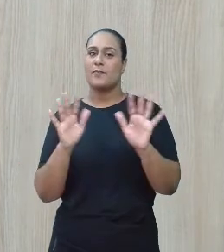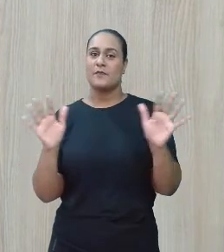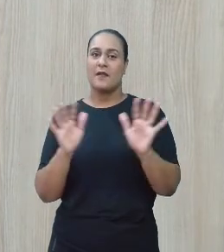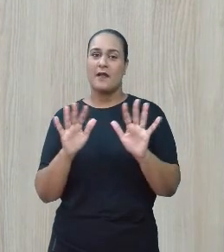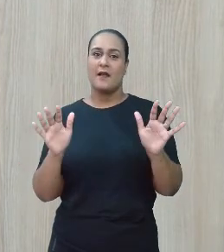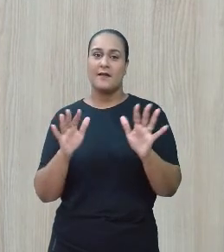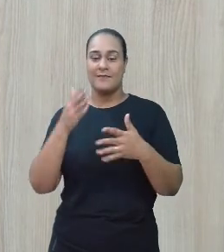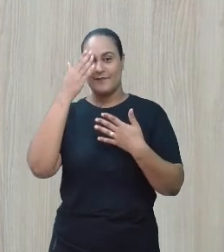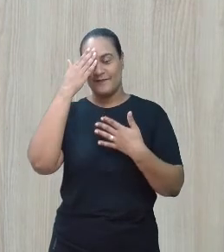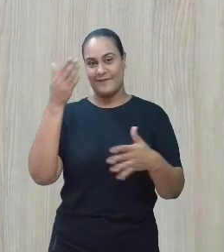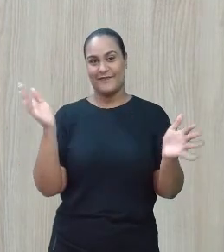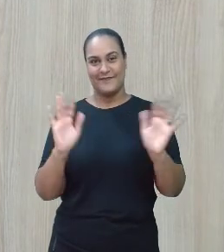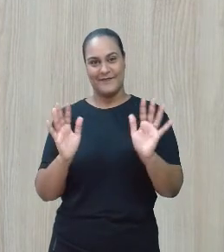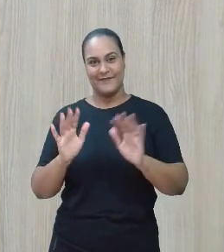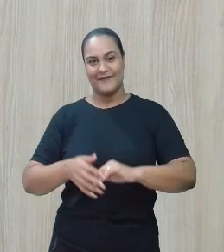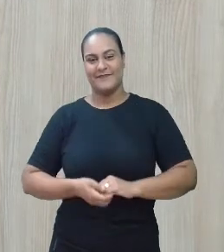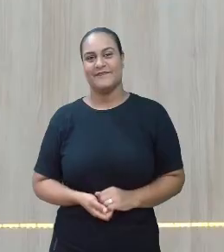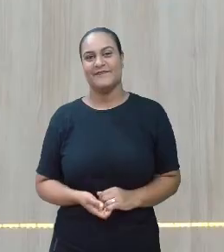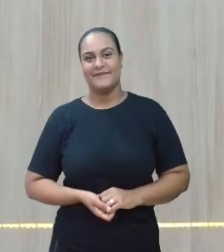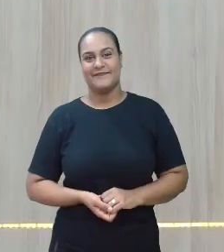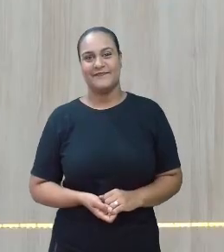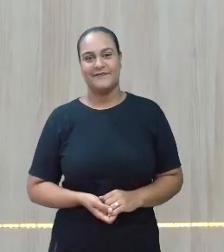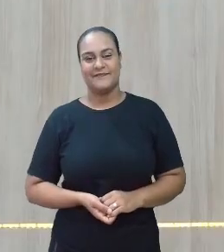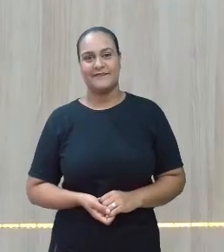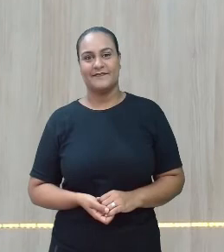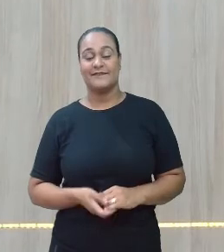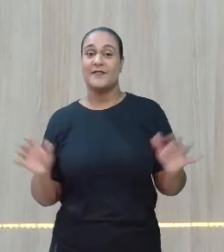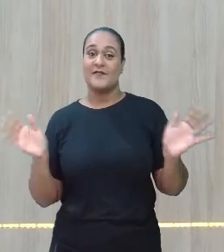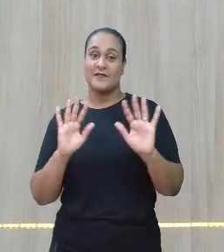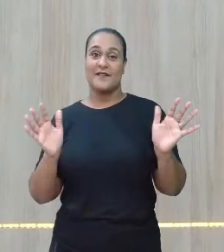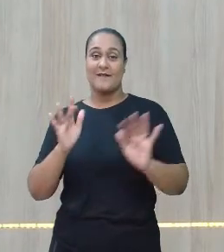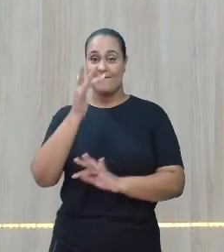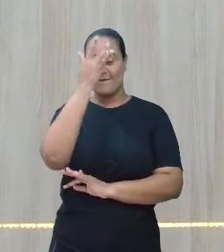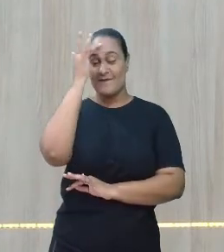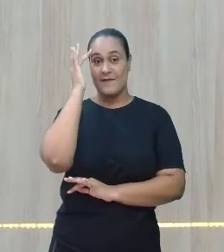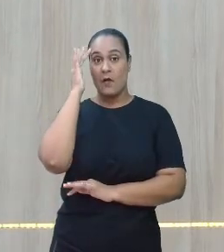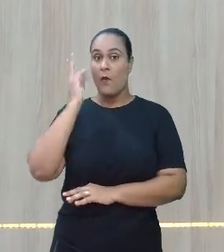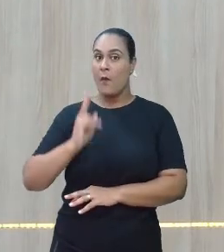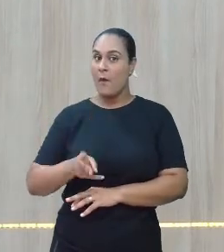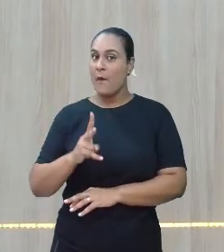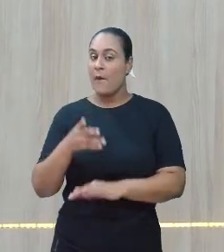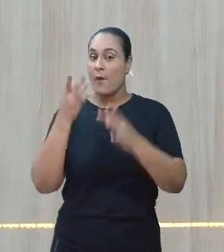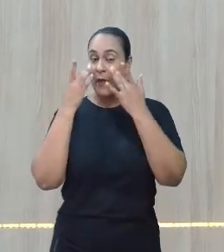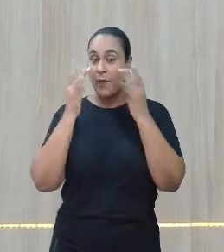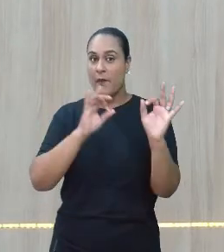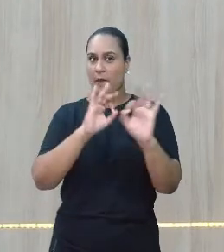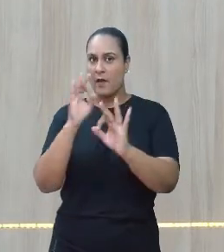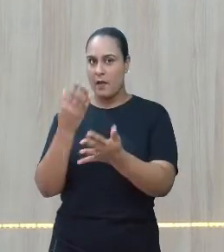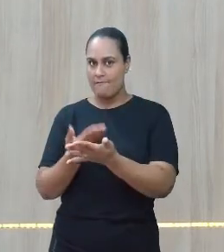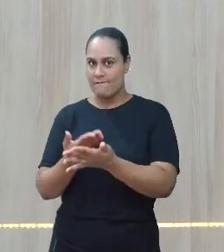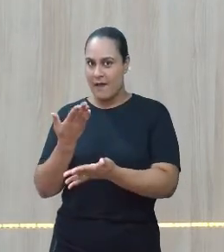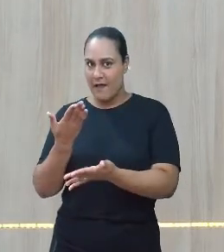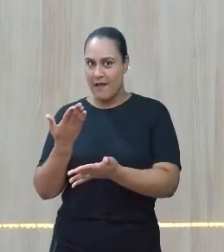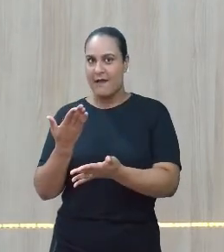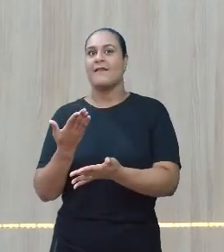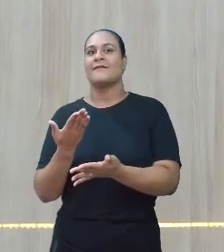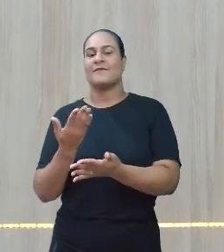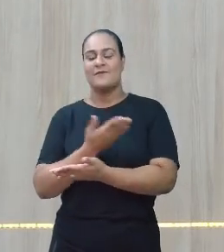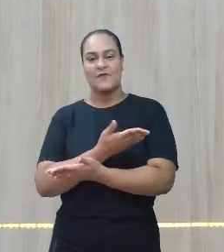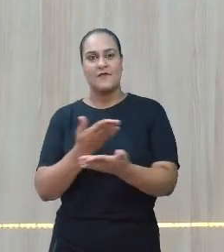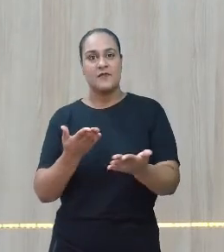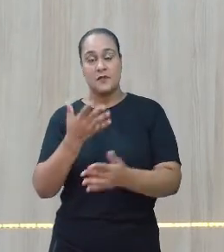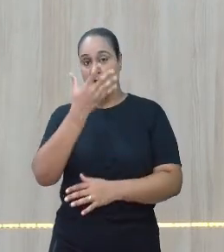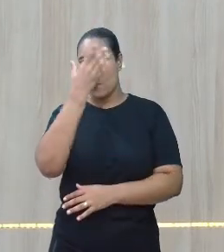Muito obrigada. Tchau, tchau para vocês. Tchau, pessoal. Continuem aí, tem mais aulas para vocês e não